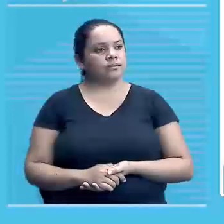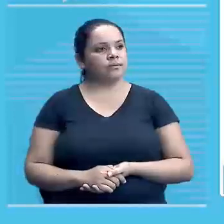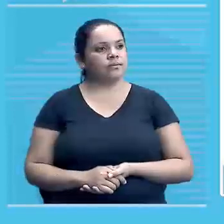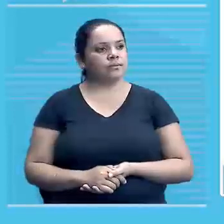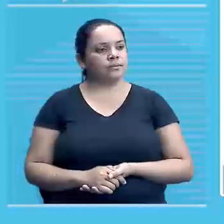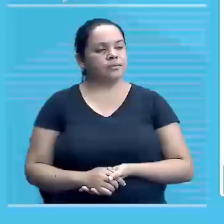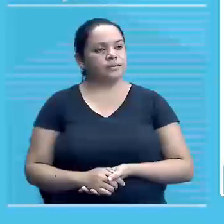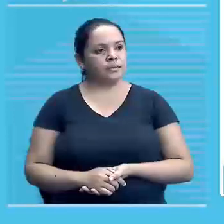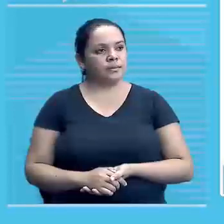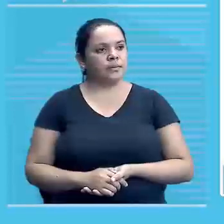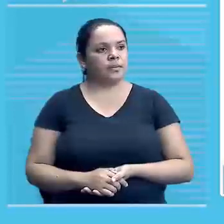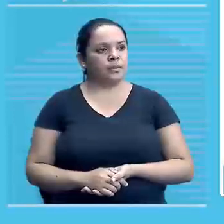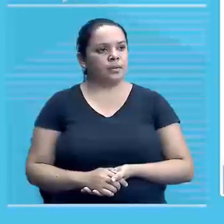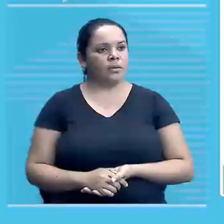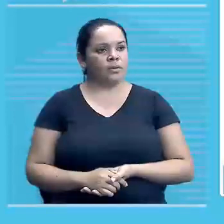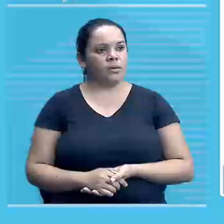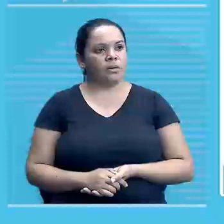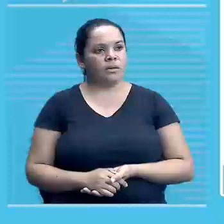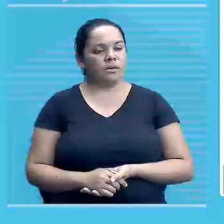aqui,